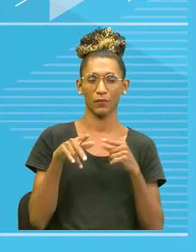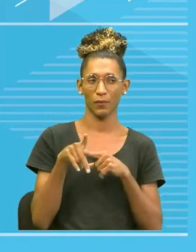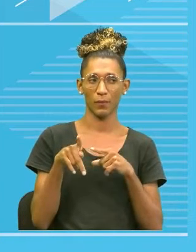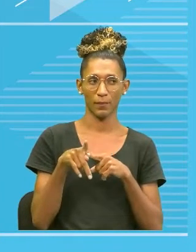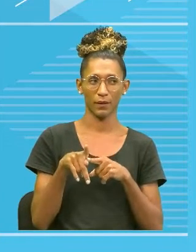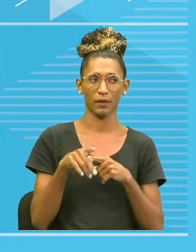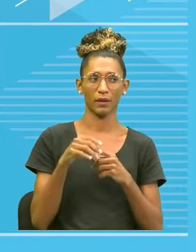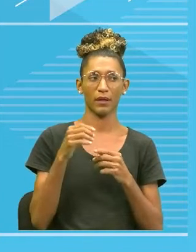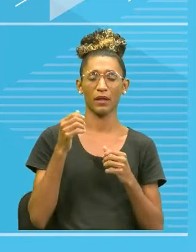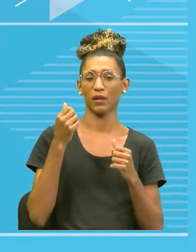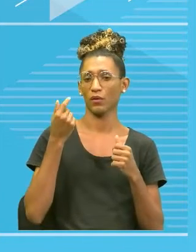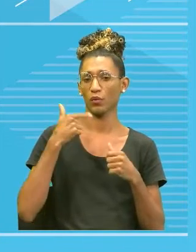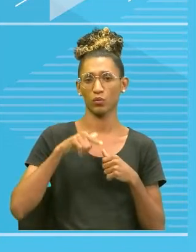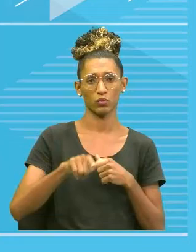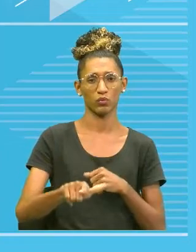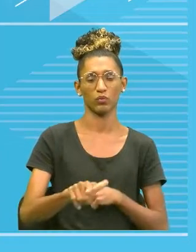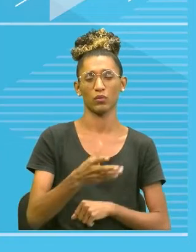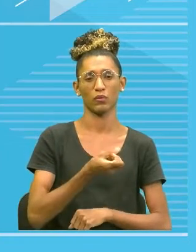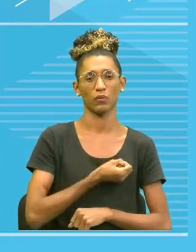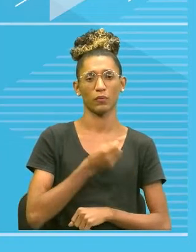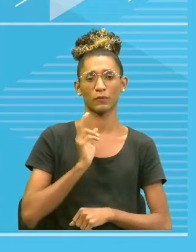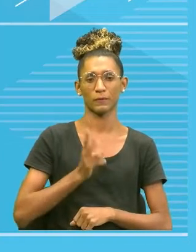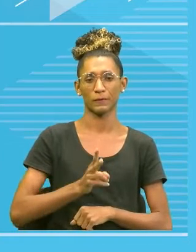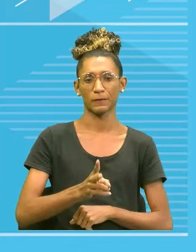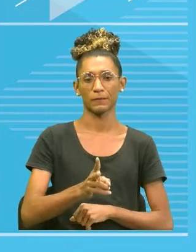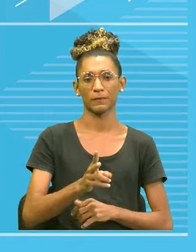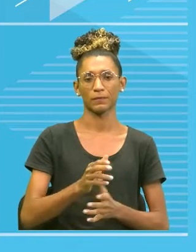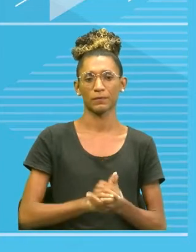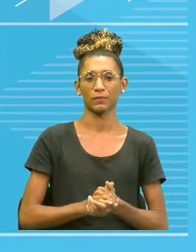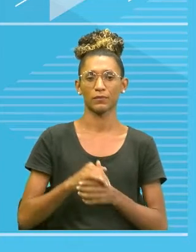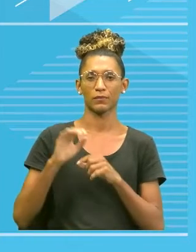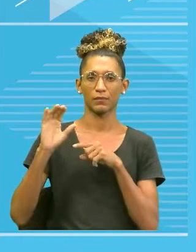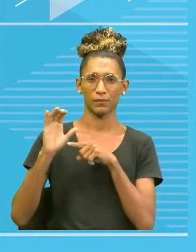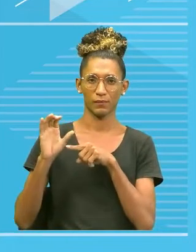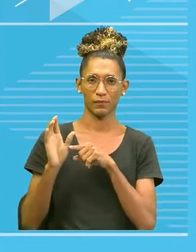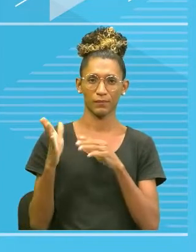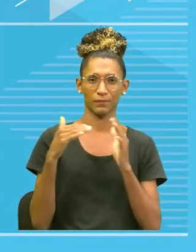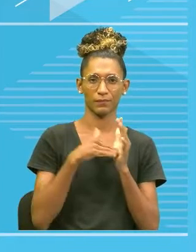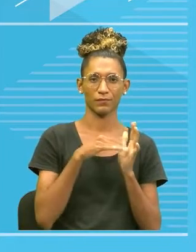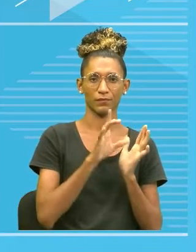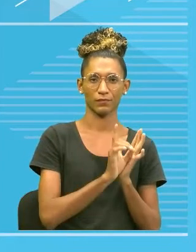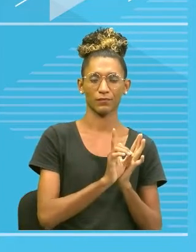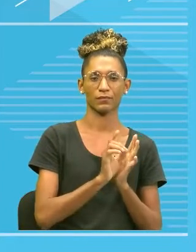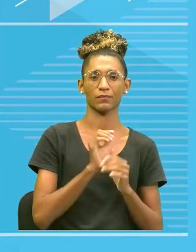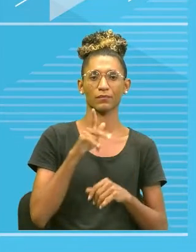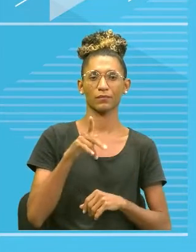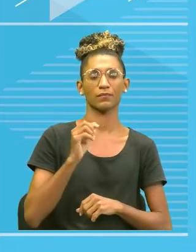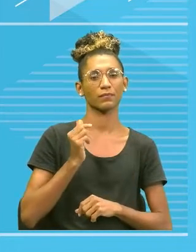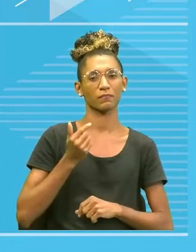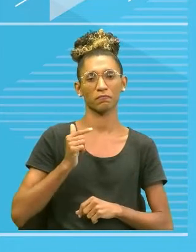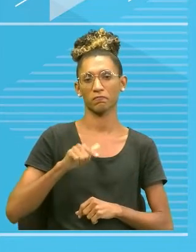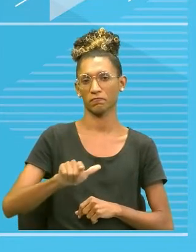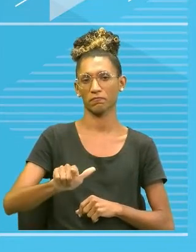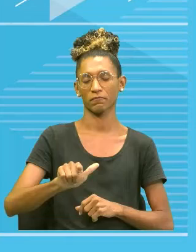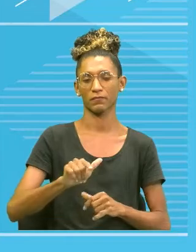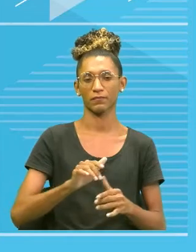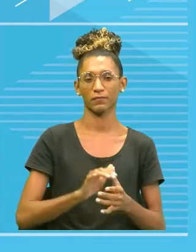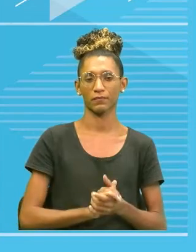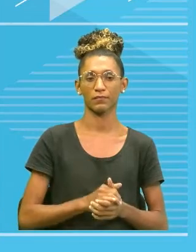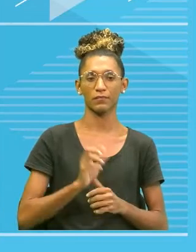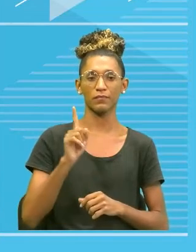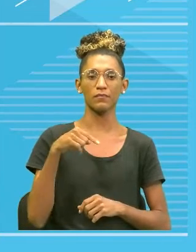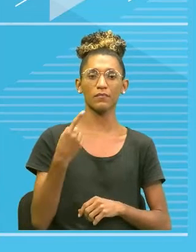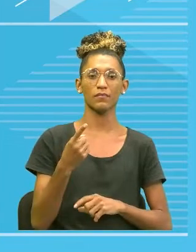A pressão ela é constante nessa transformação de C até D. Tá?